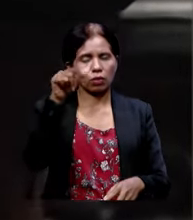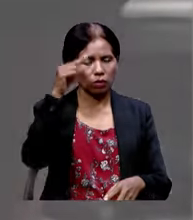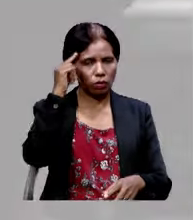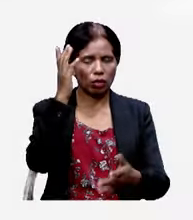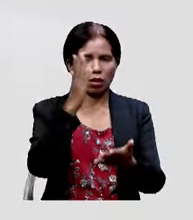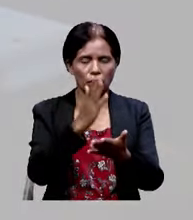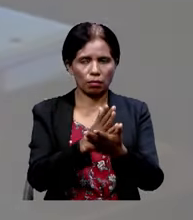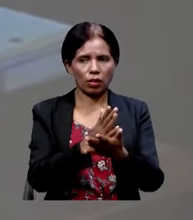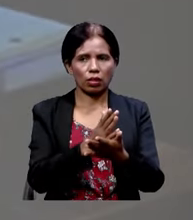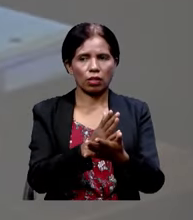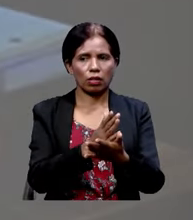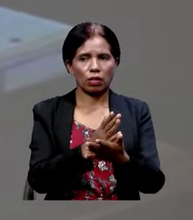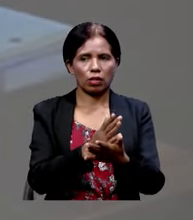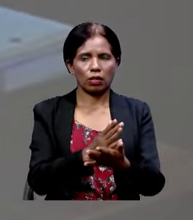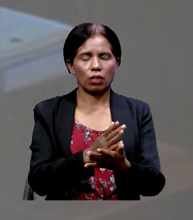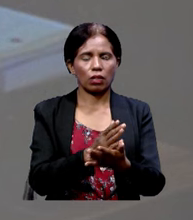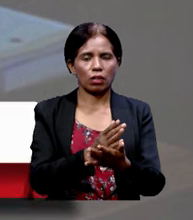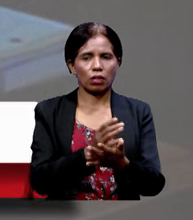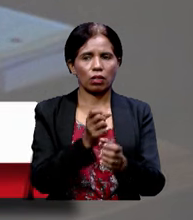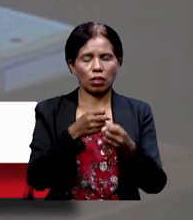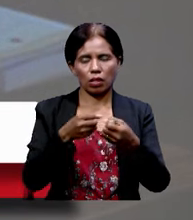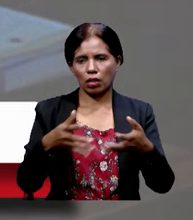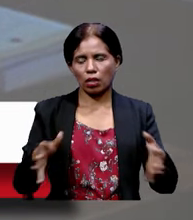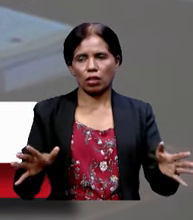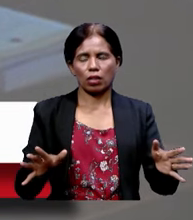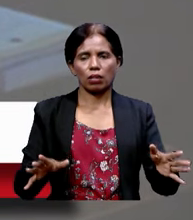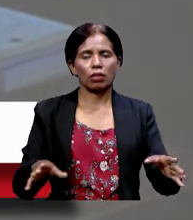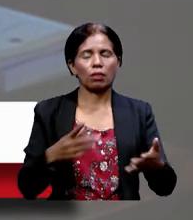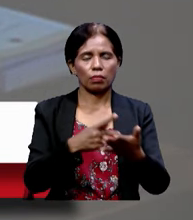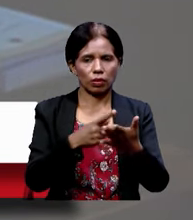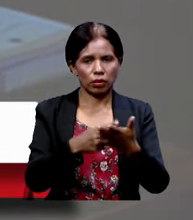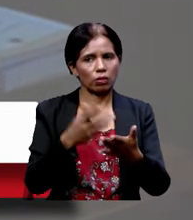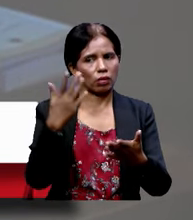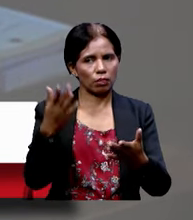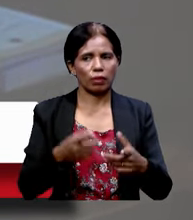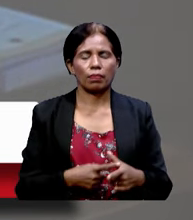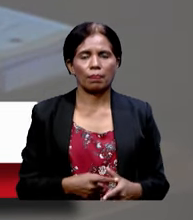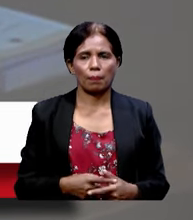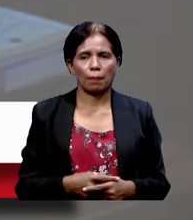rapara no halau, la halau continuação projeto refere.